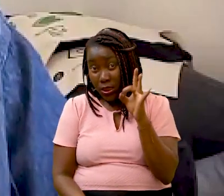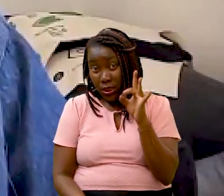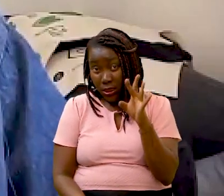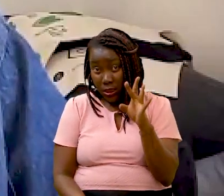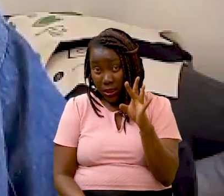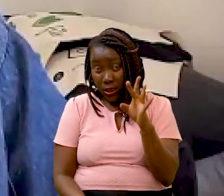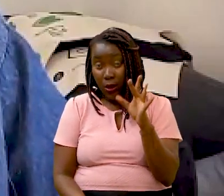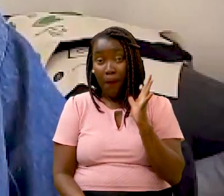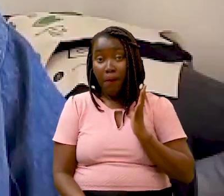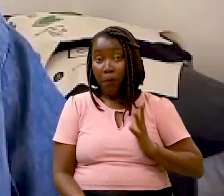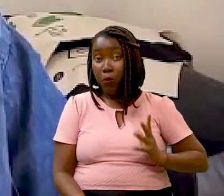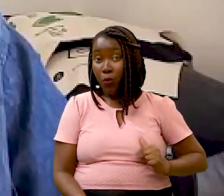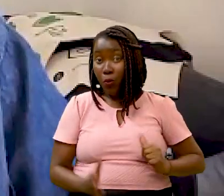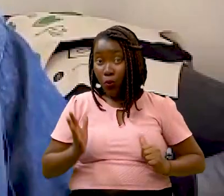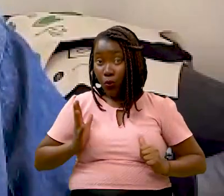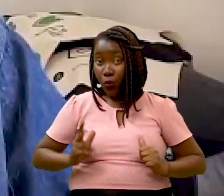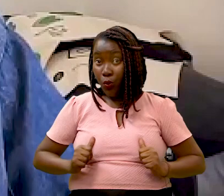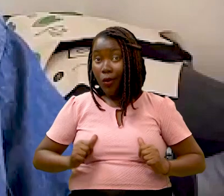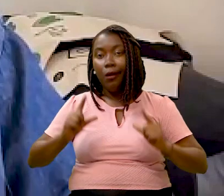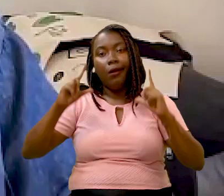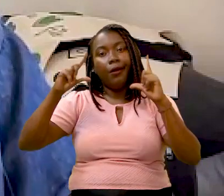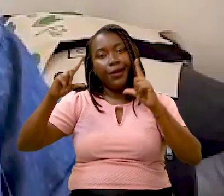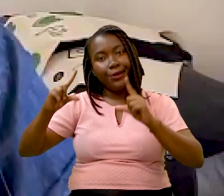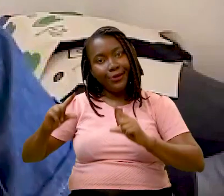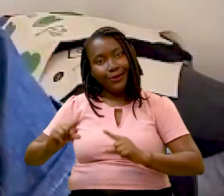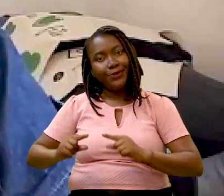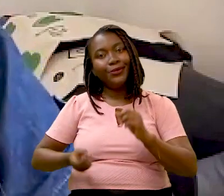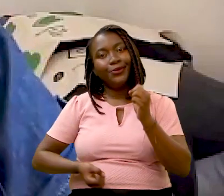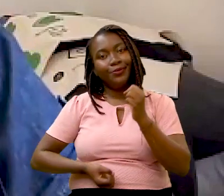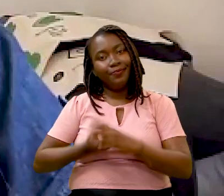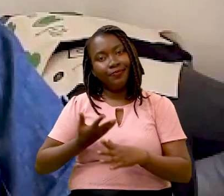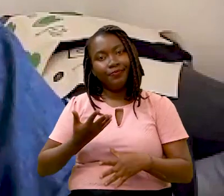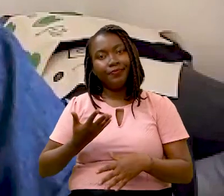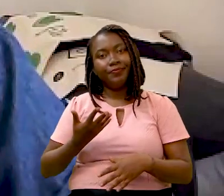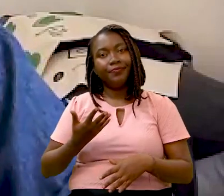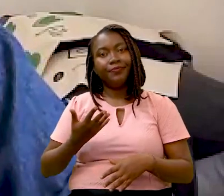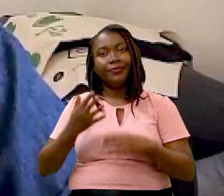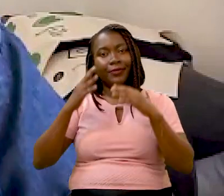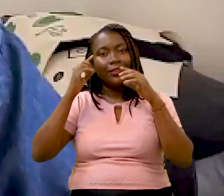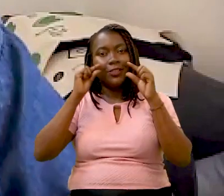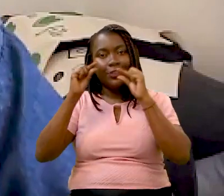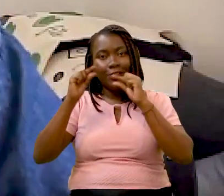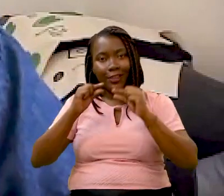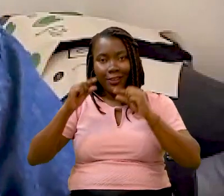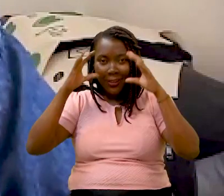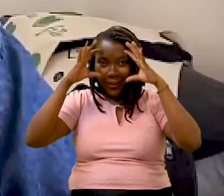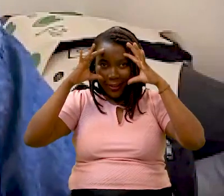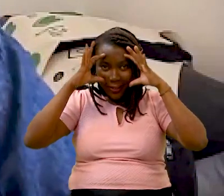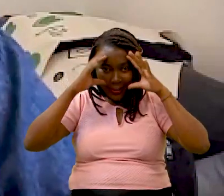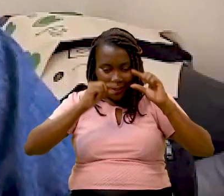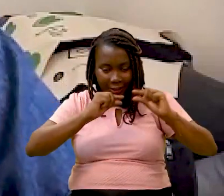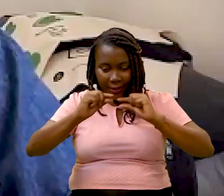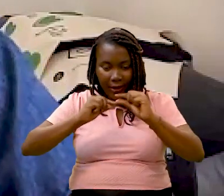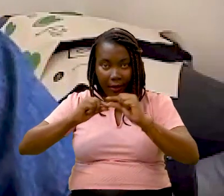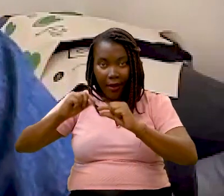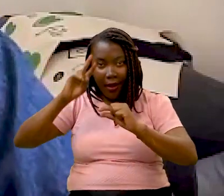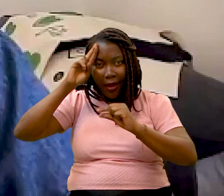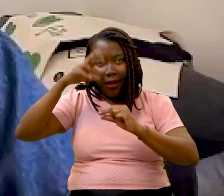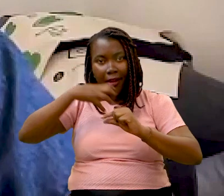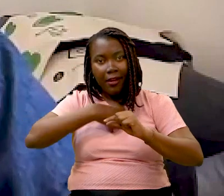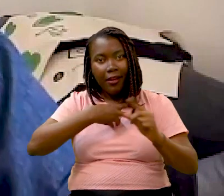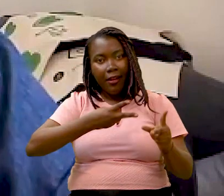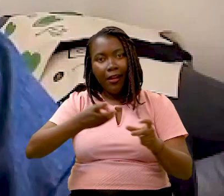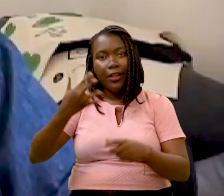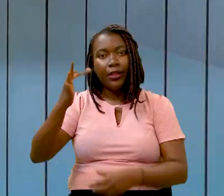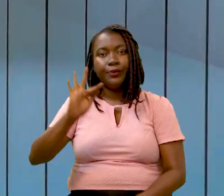o cacau puro, ele reduz a formação de neurotransmissores que são responsáveis pela sensação de